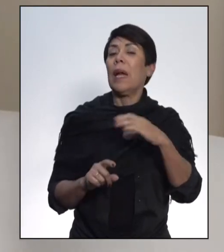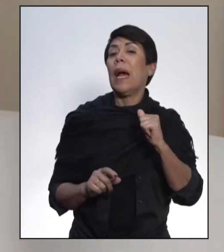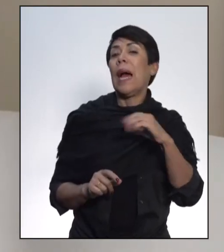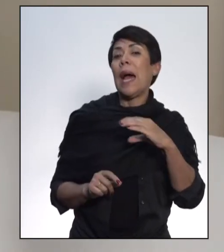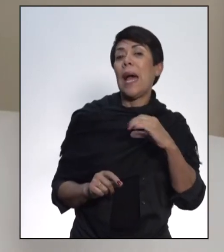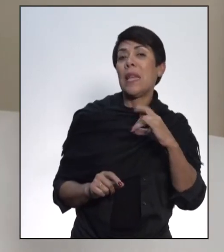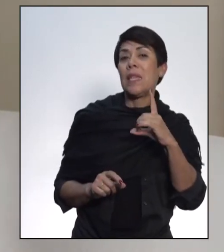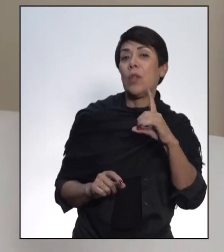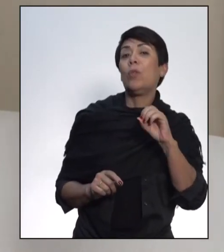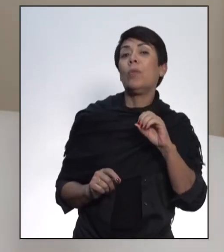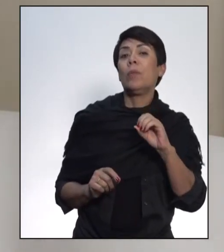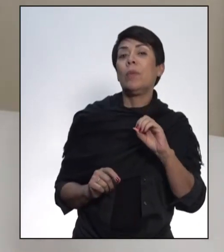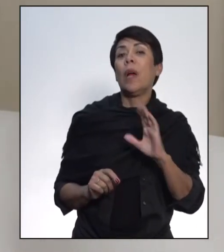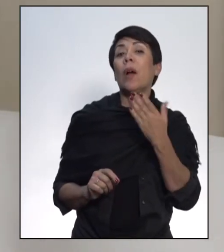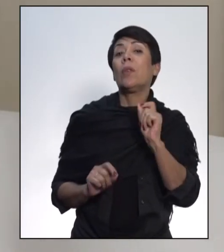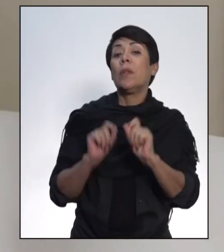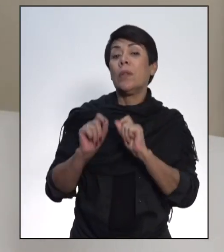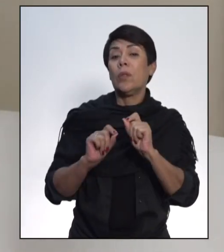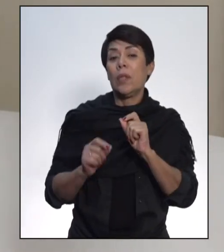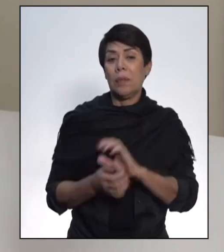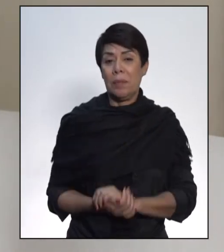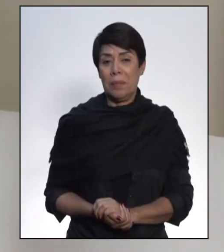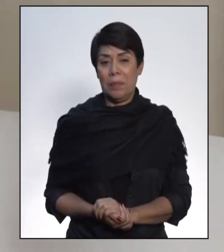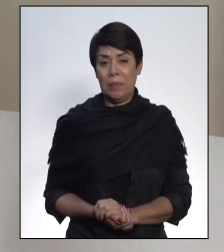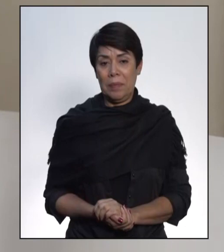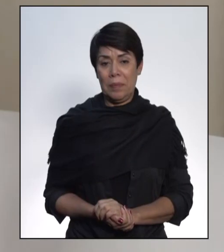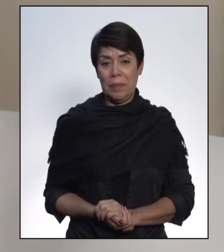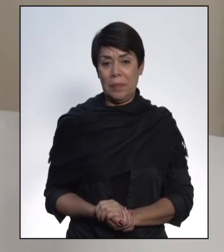o que acontece.